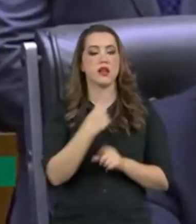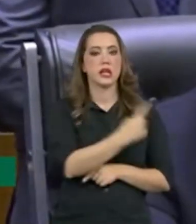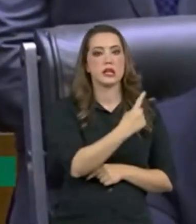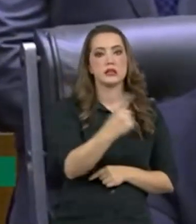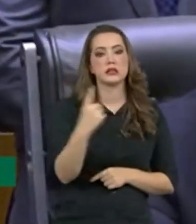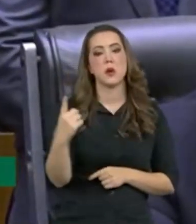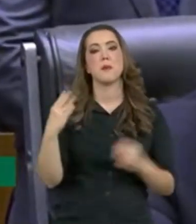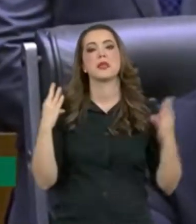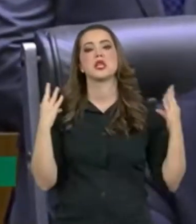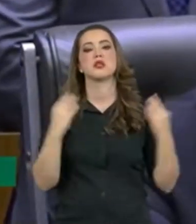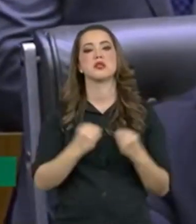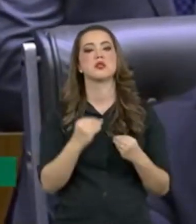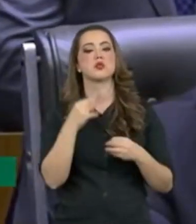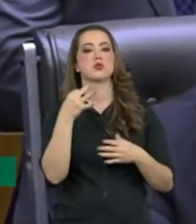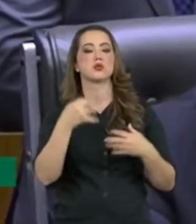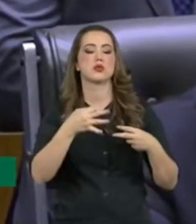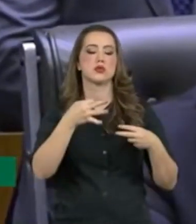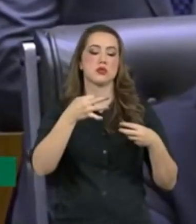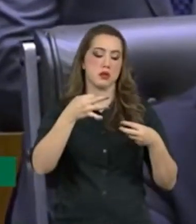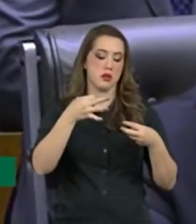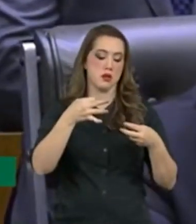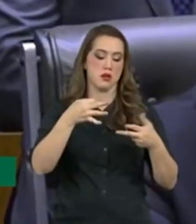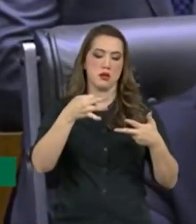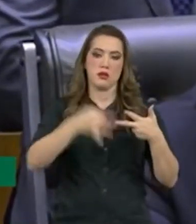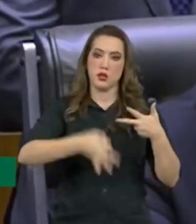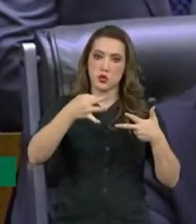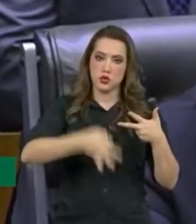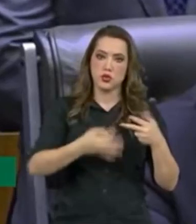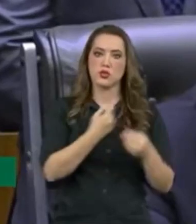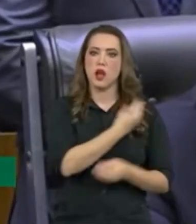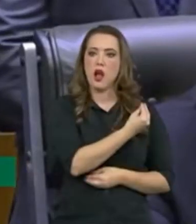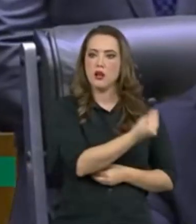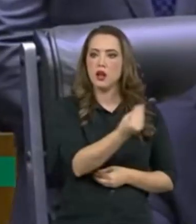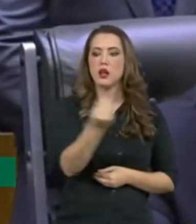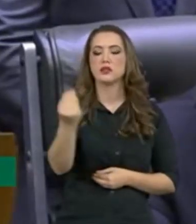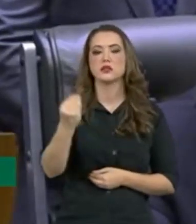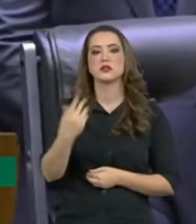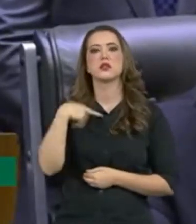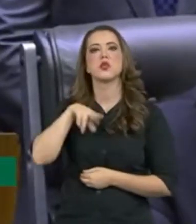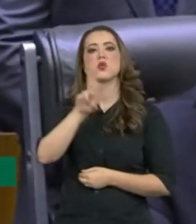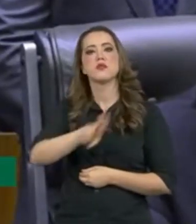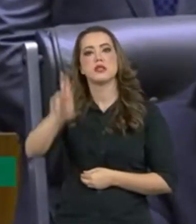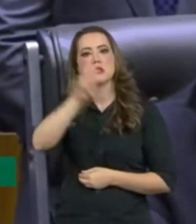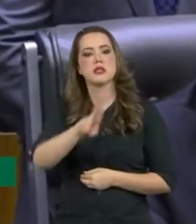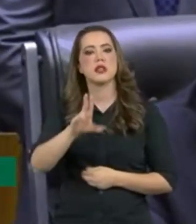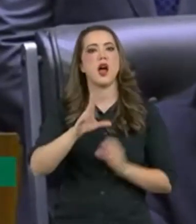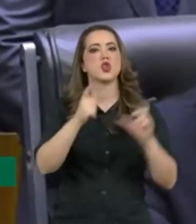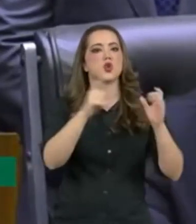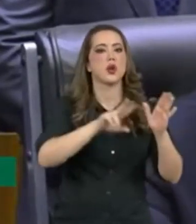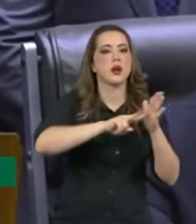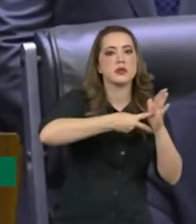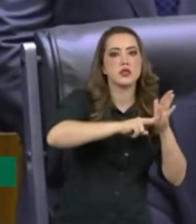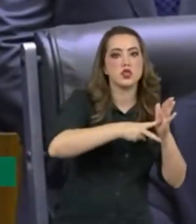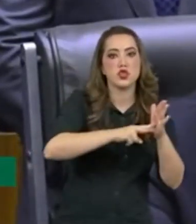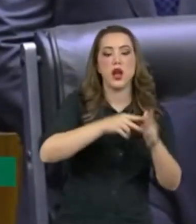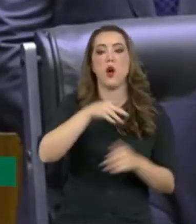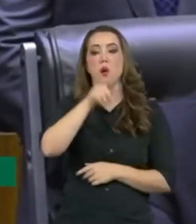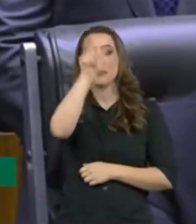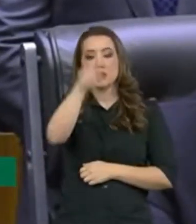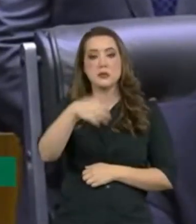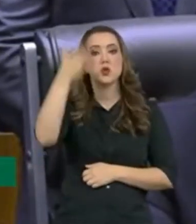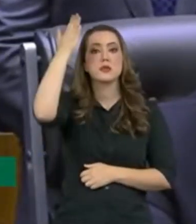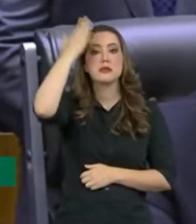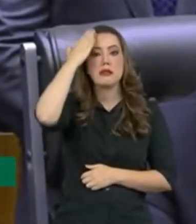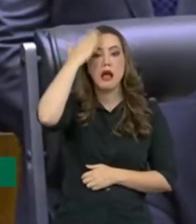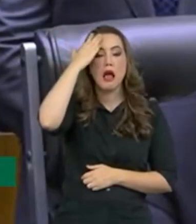ministro do Poder Judiciário, a cada universidade, a cada central sindical, para que as pessoas saibam